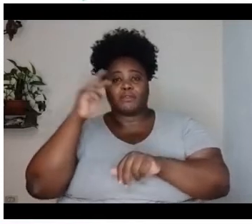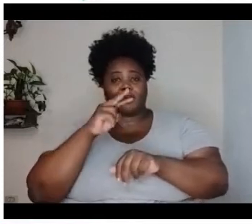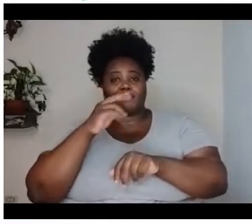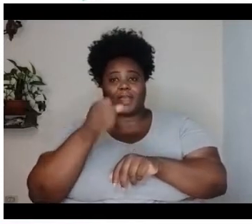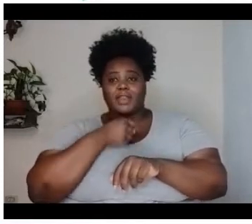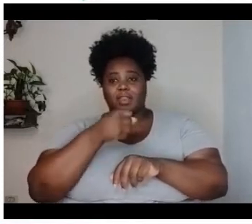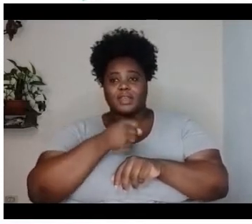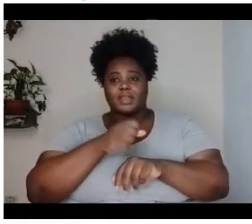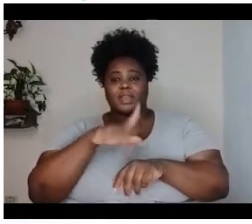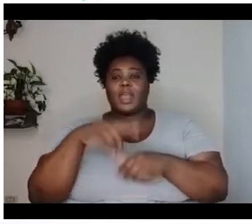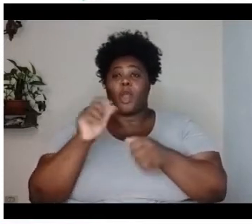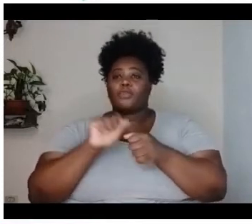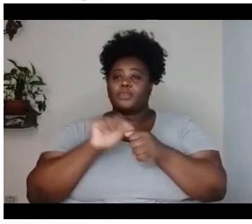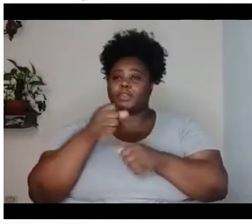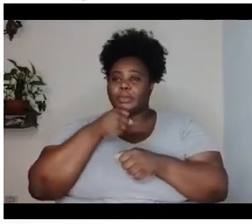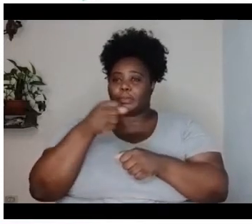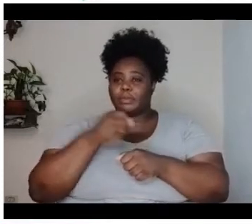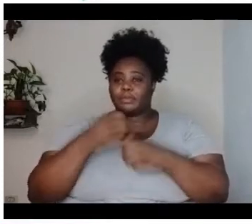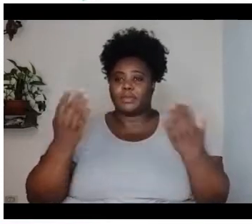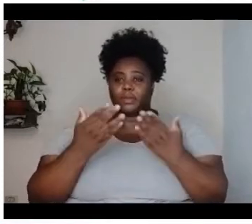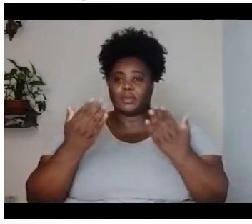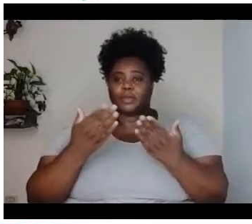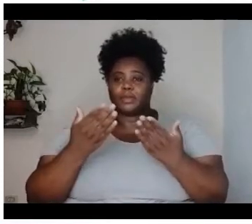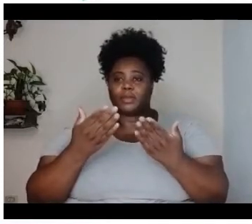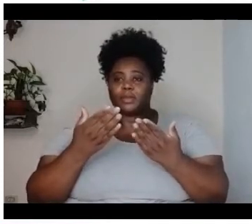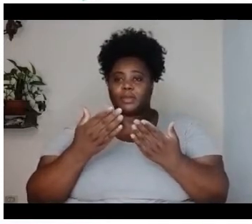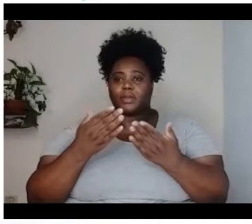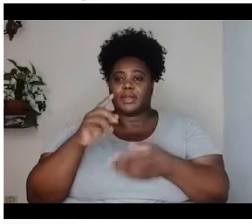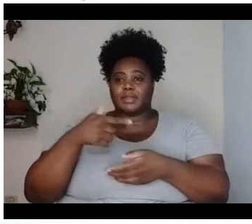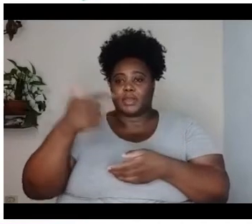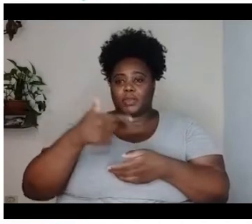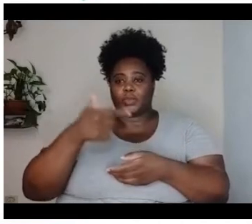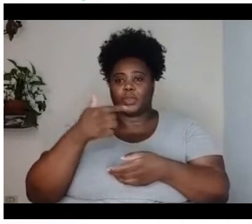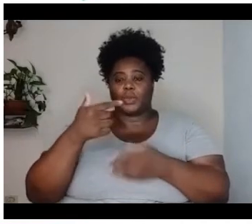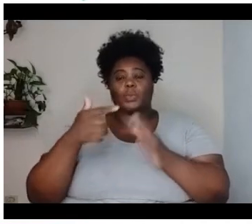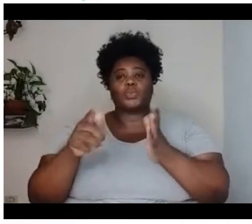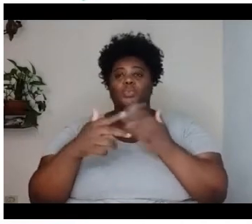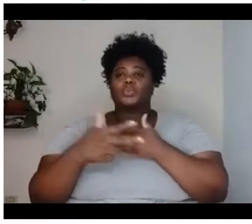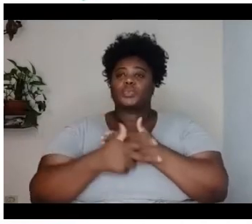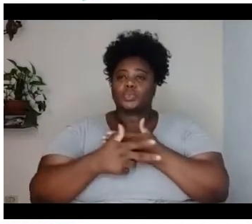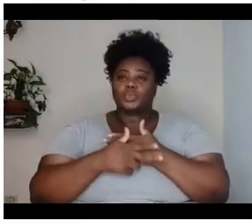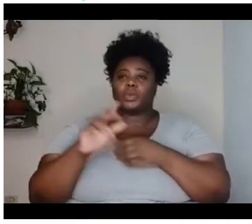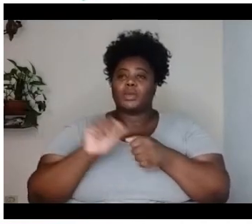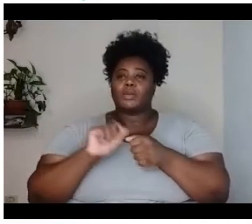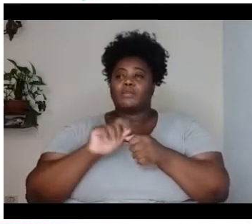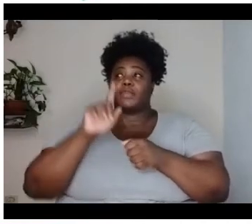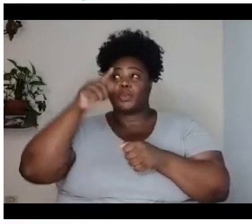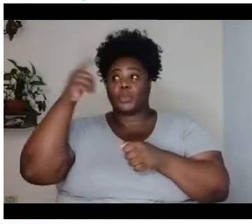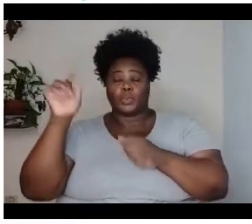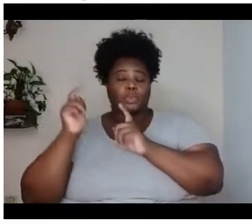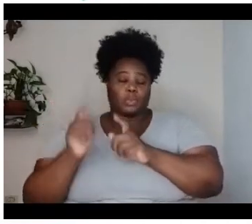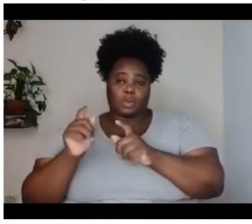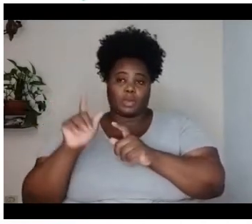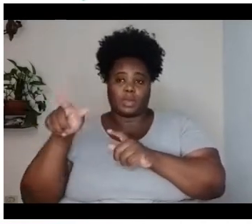Eu fiz uma entrevista agora, o segundo Zoom que eu faço, assim, público, eu fiz com o Instituto Moreira Salles, que é um